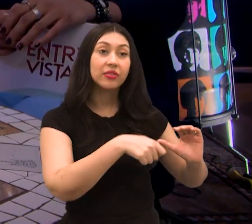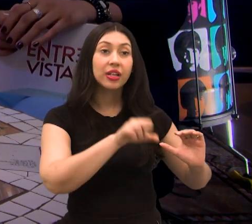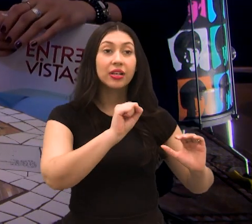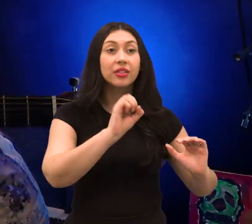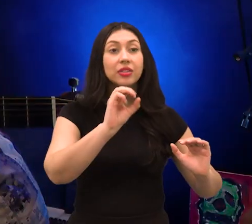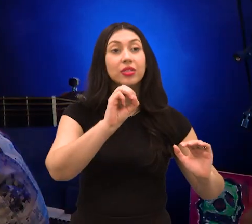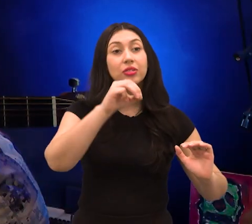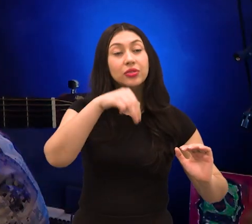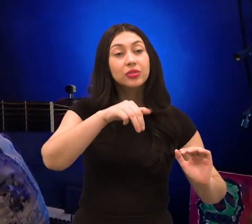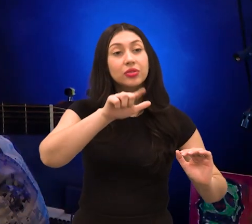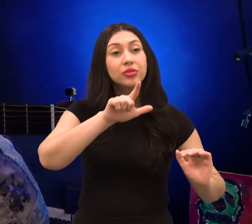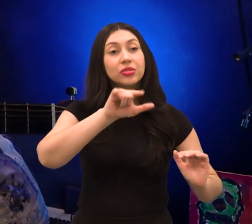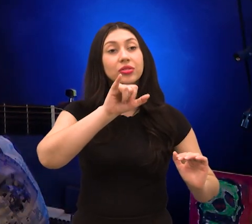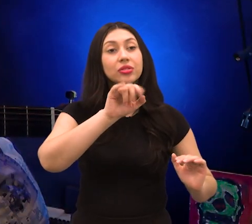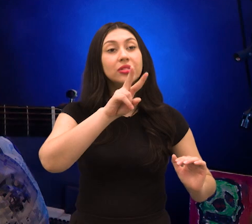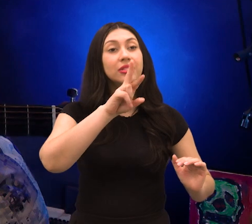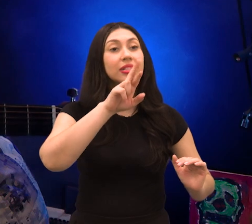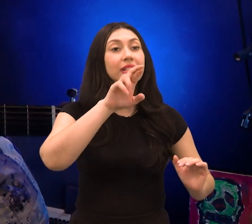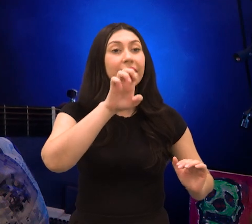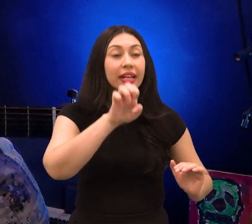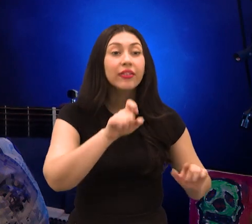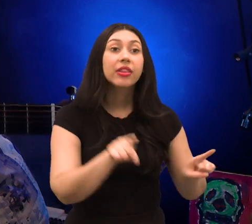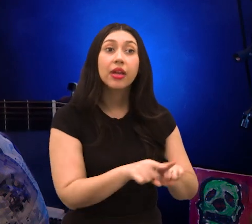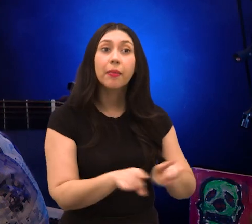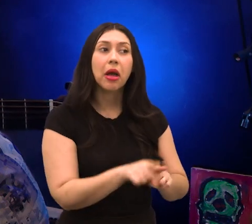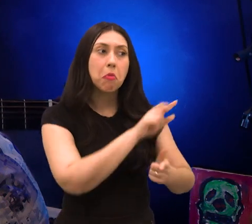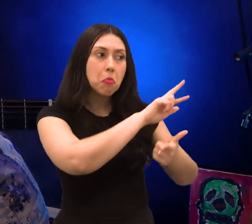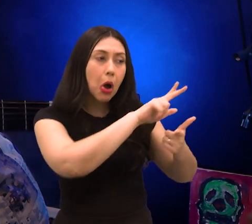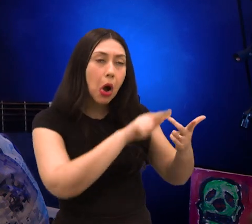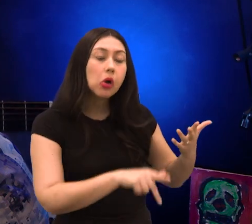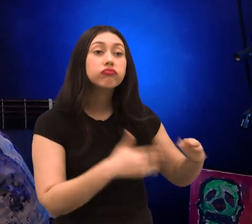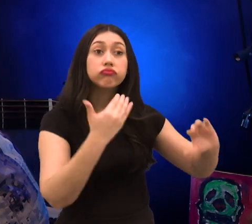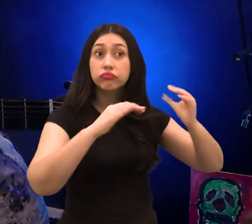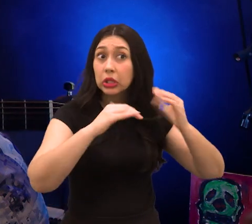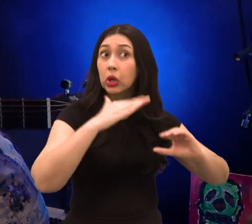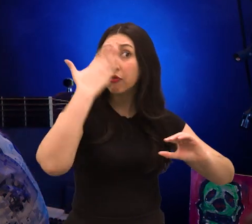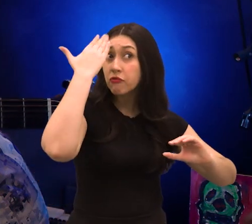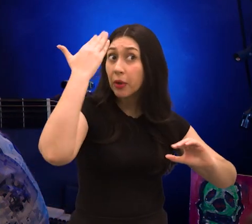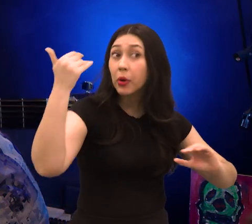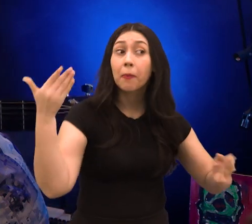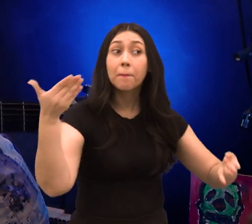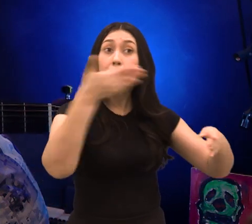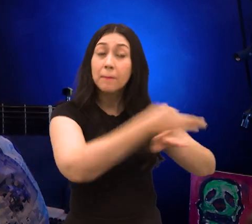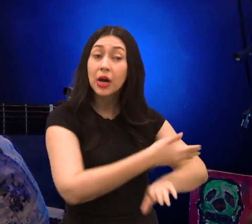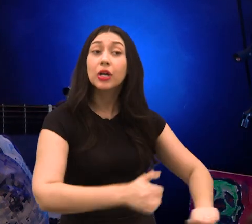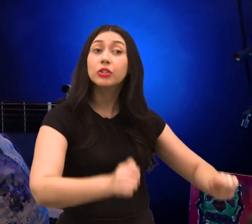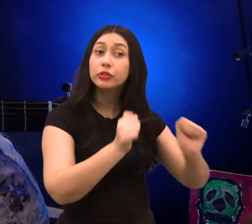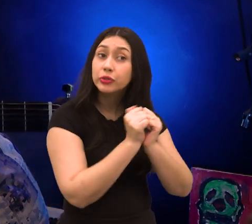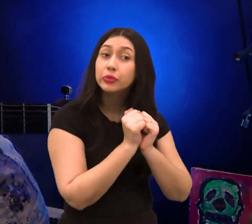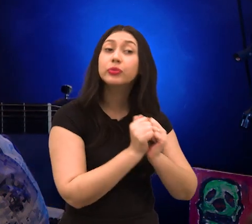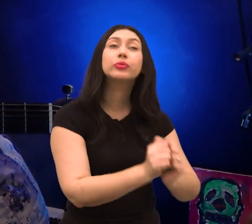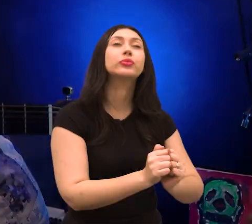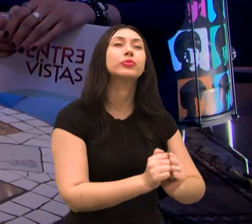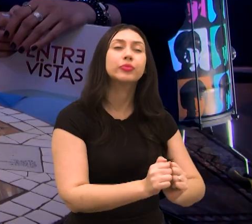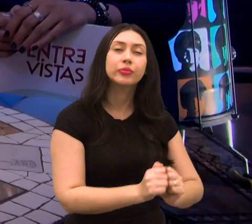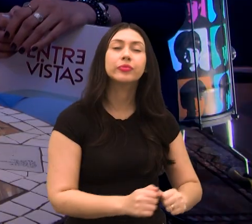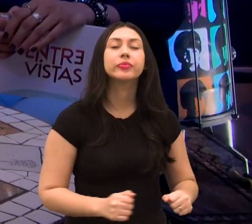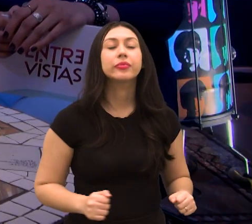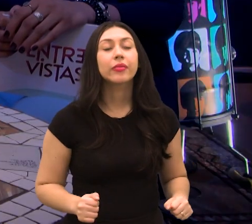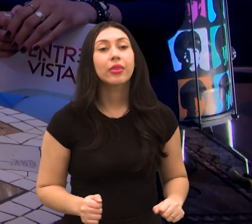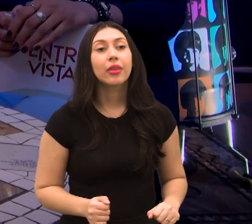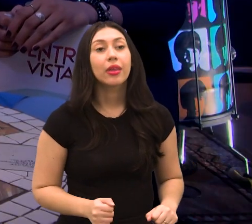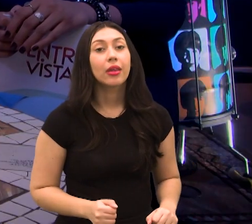eu gravei um CD, que legal. Onde o Alceu Valença participou comigo, o Netinho da Bahia, cantou também no meu disco, o Jorge Israel